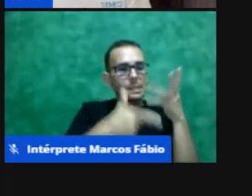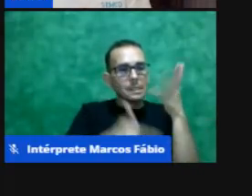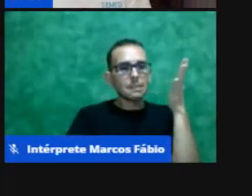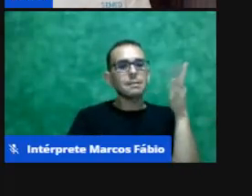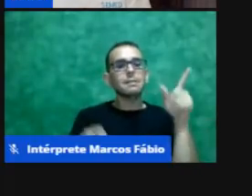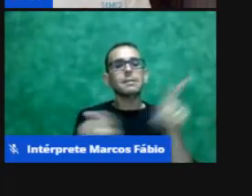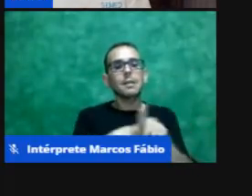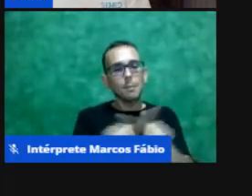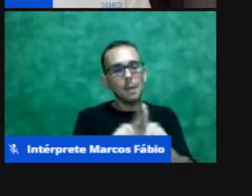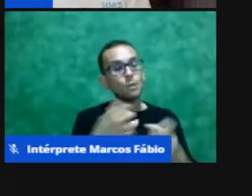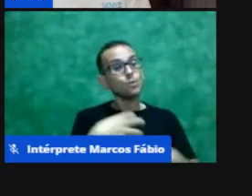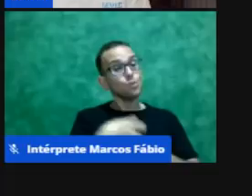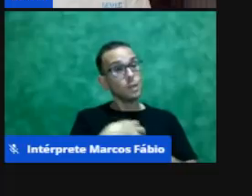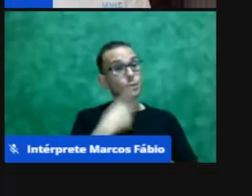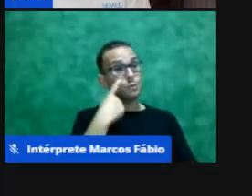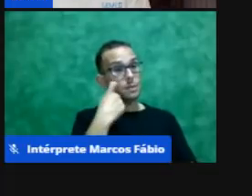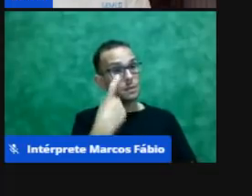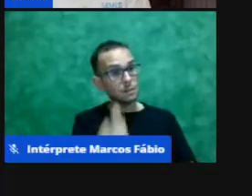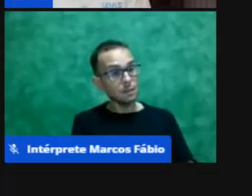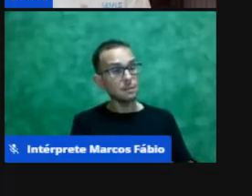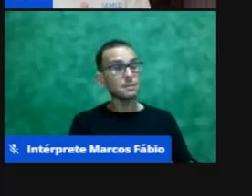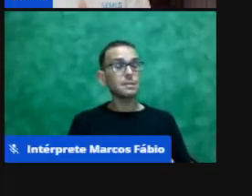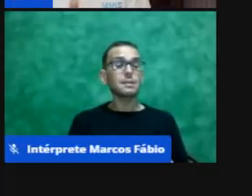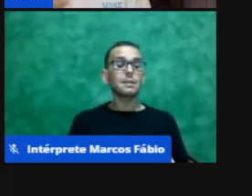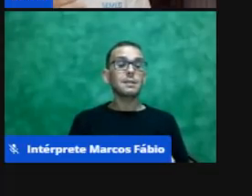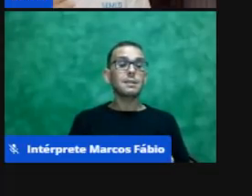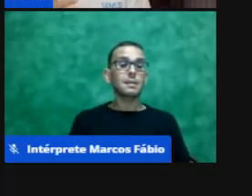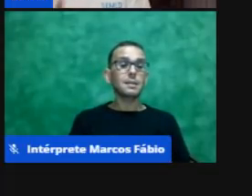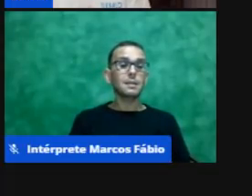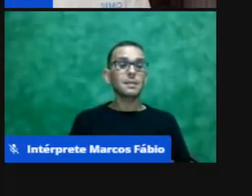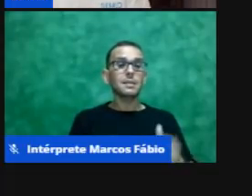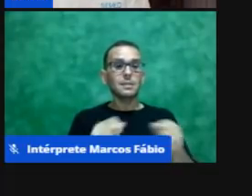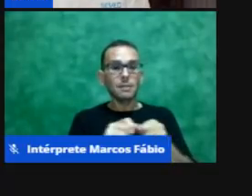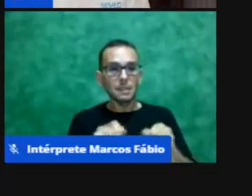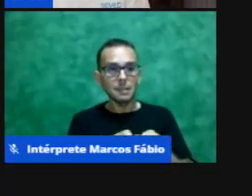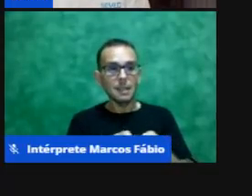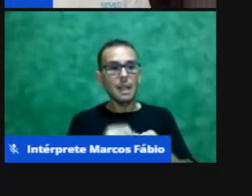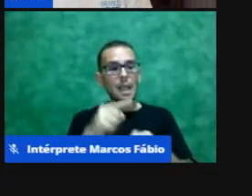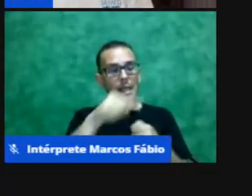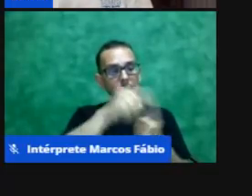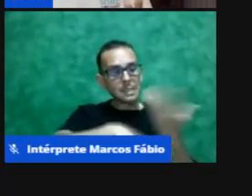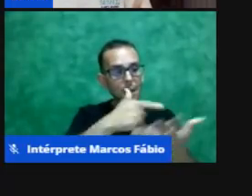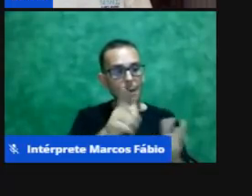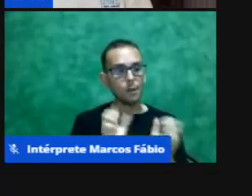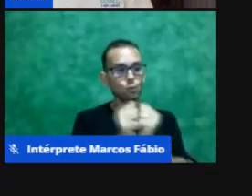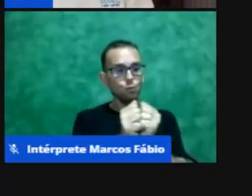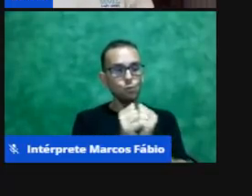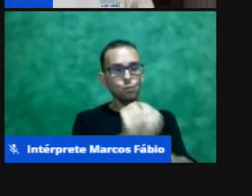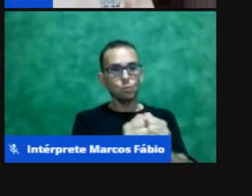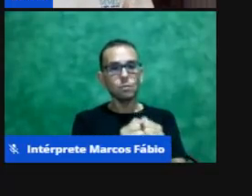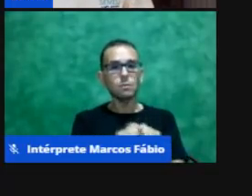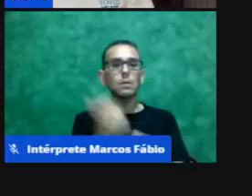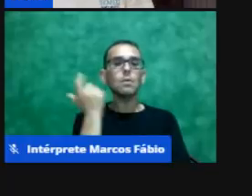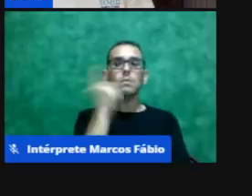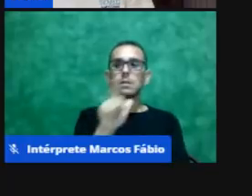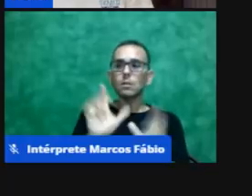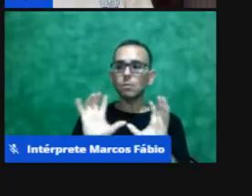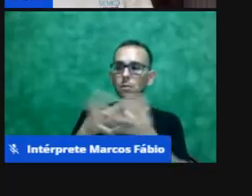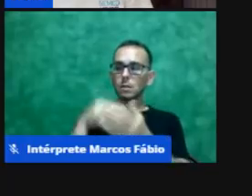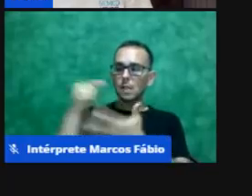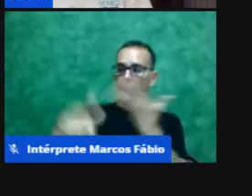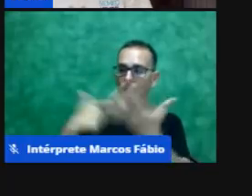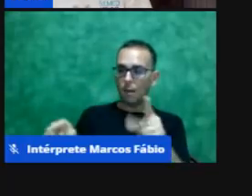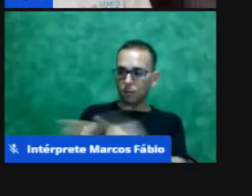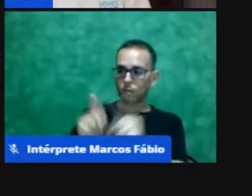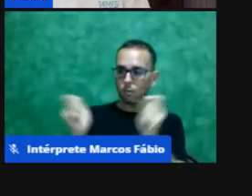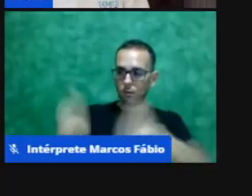uma forma bastante interessante de fazer um trabalho com os alunos. Proporciona o trabalho em equipe,